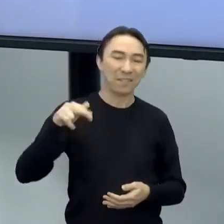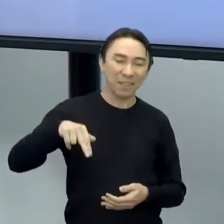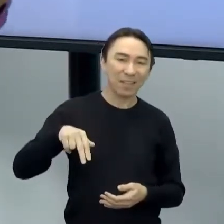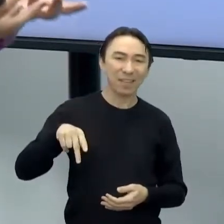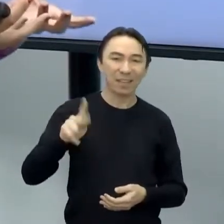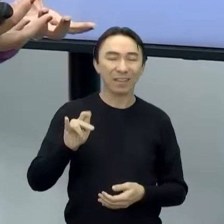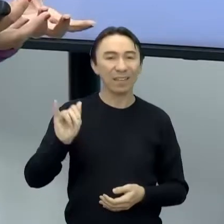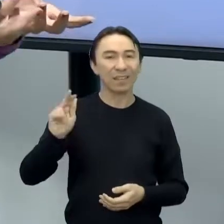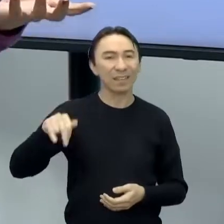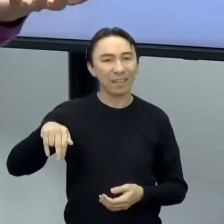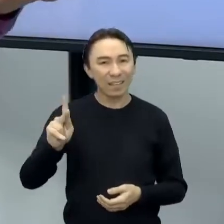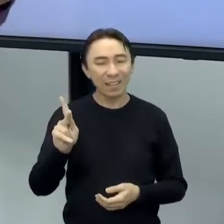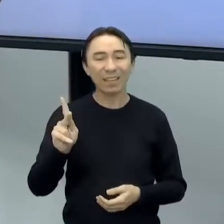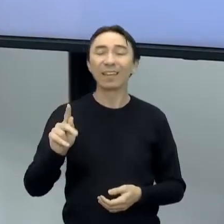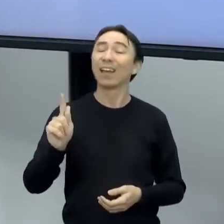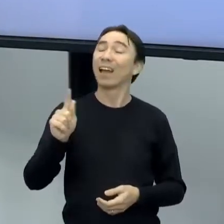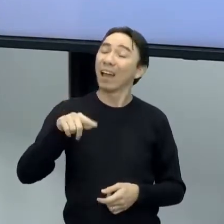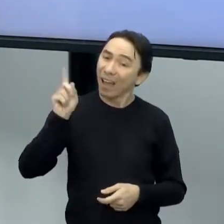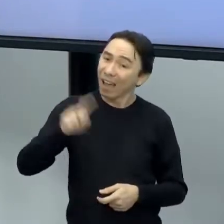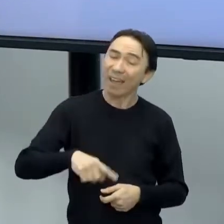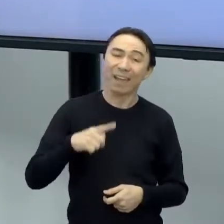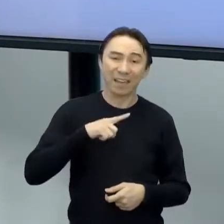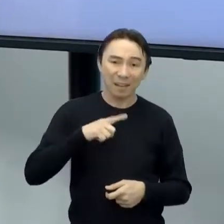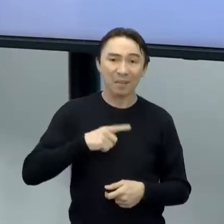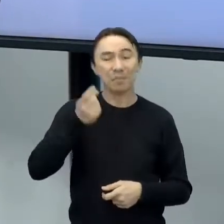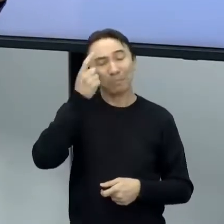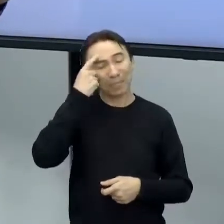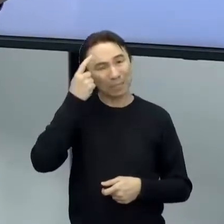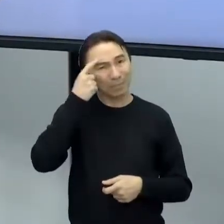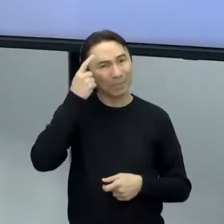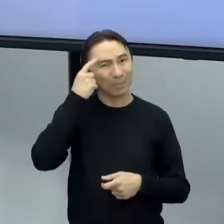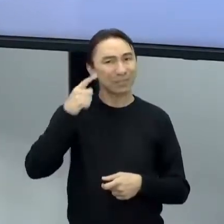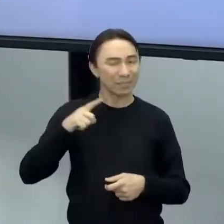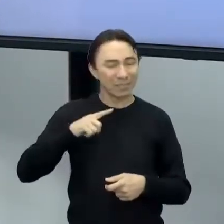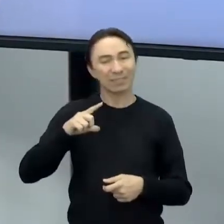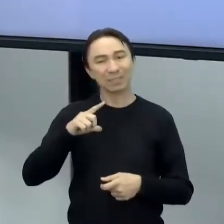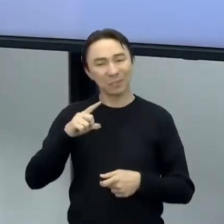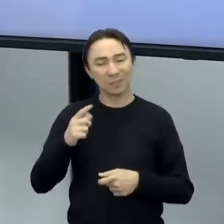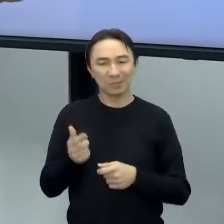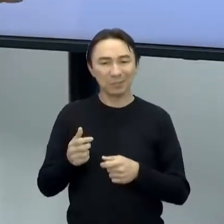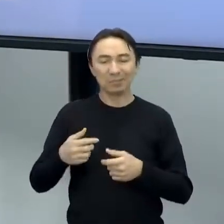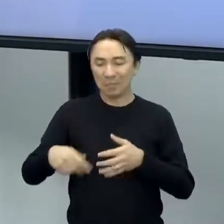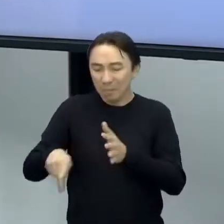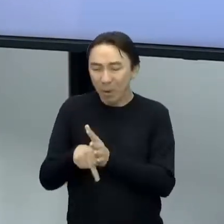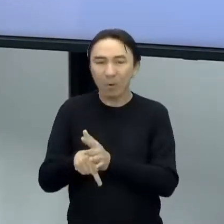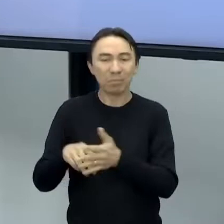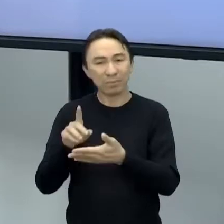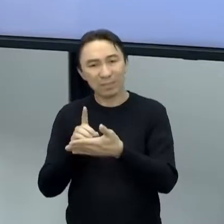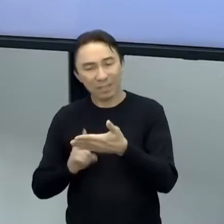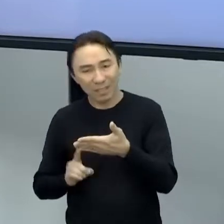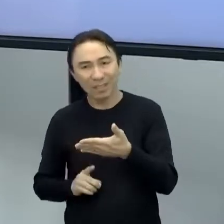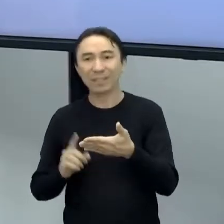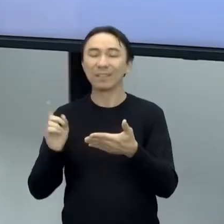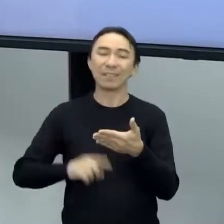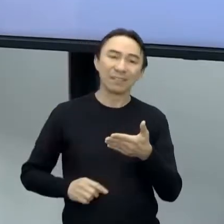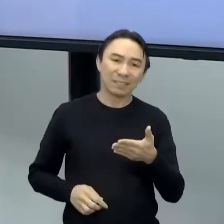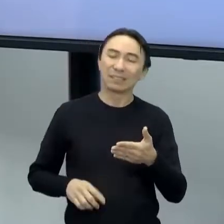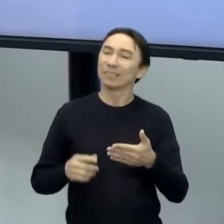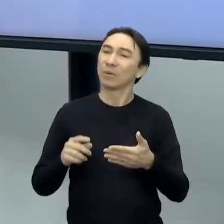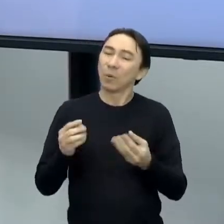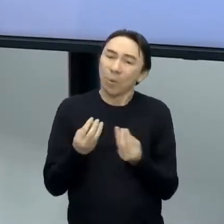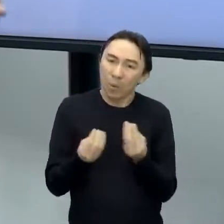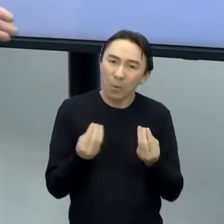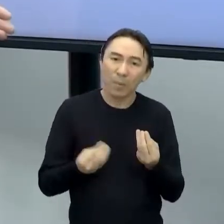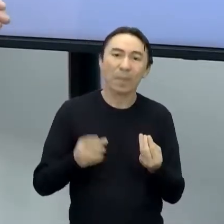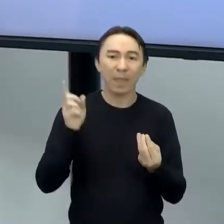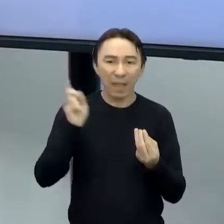processo criativo, onde o objetivo, o pensamento principal é a abordagem